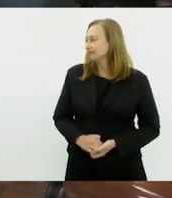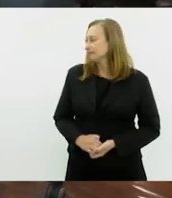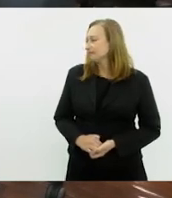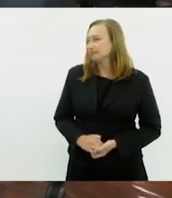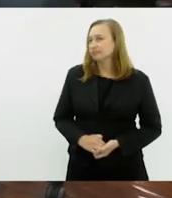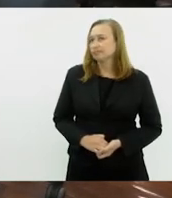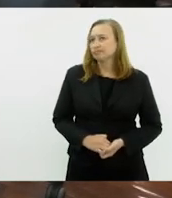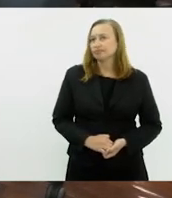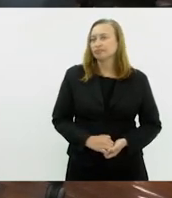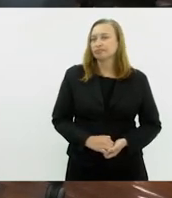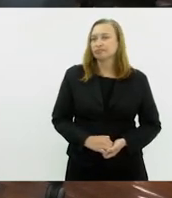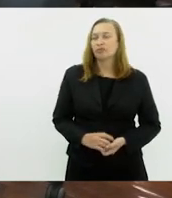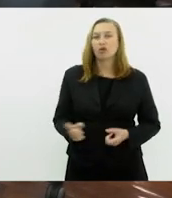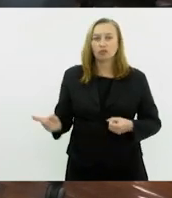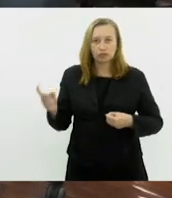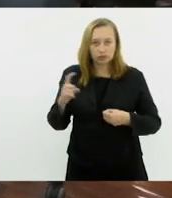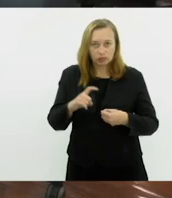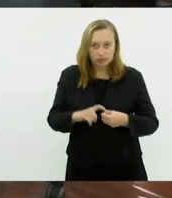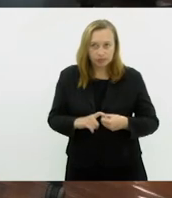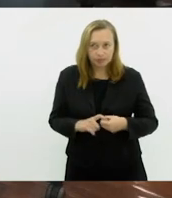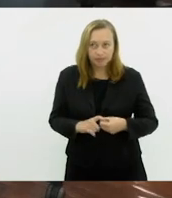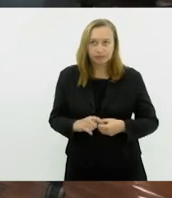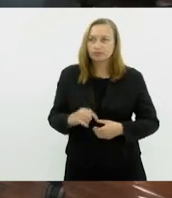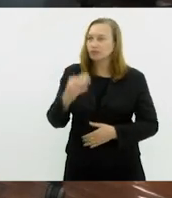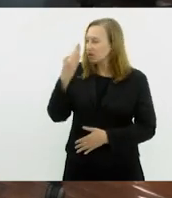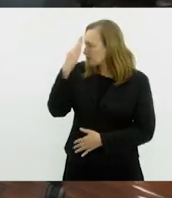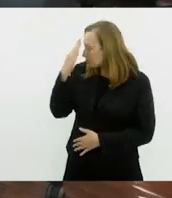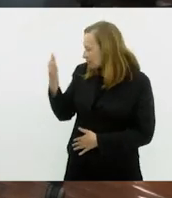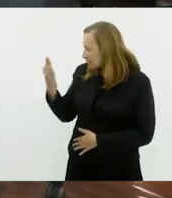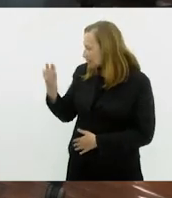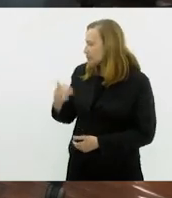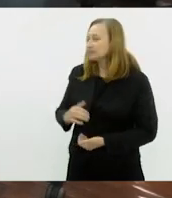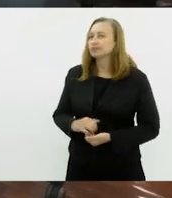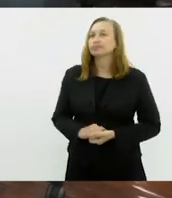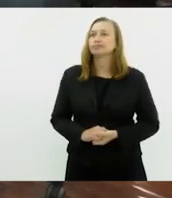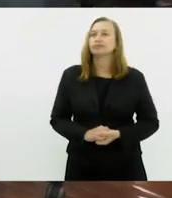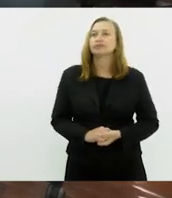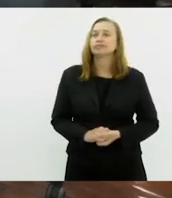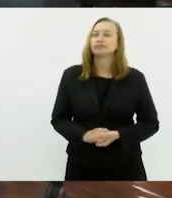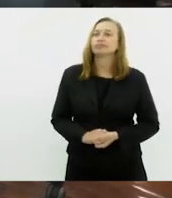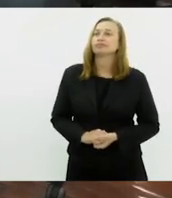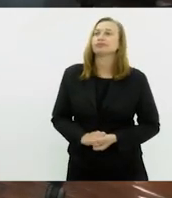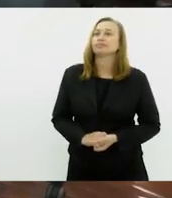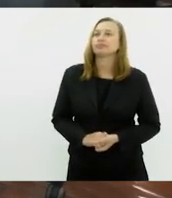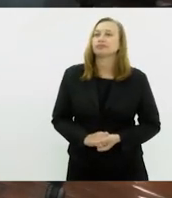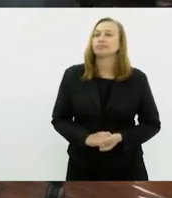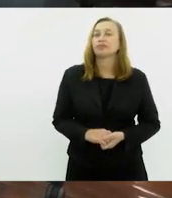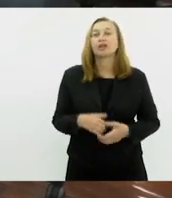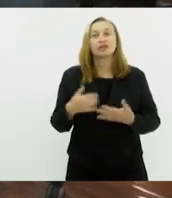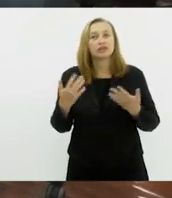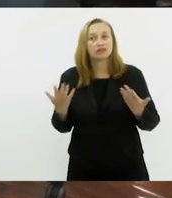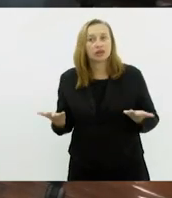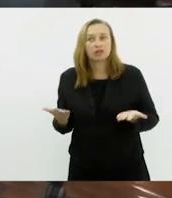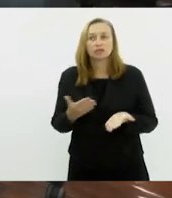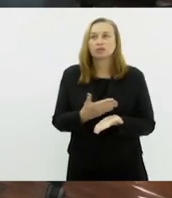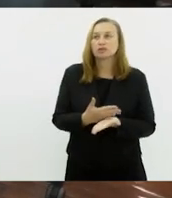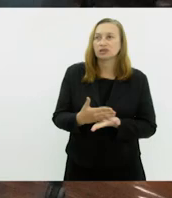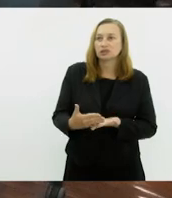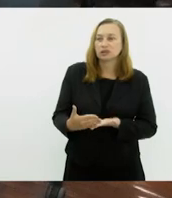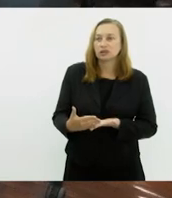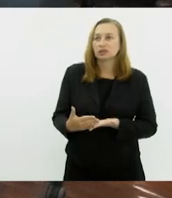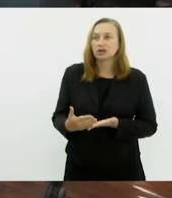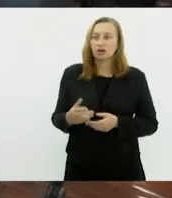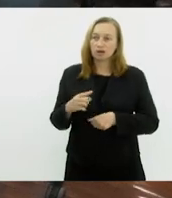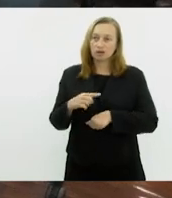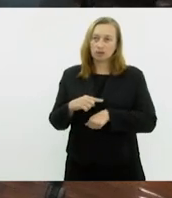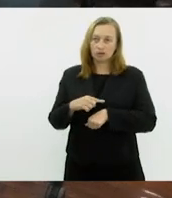celular voltou Obrigado camarada Então vamos começar a contar o tempo do